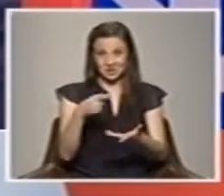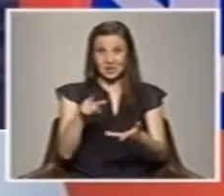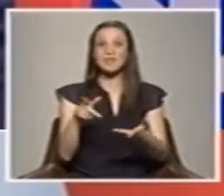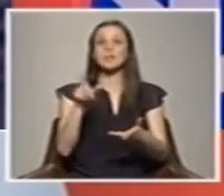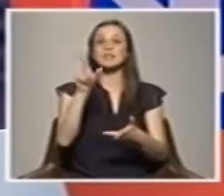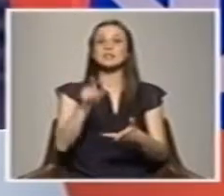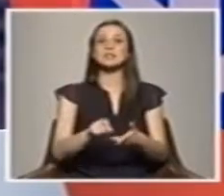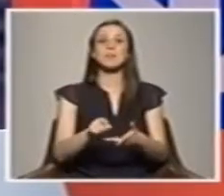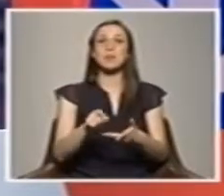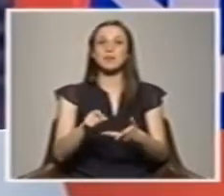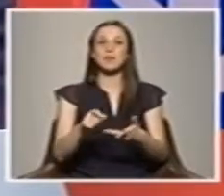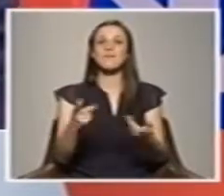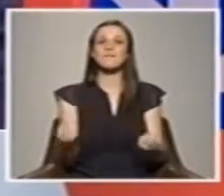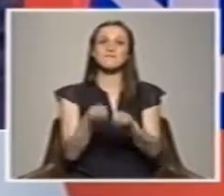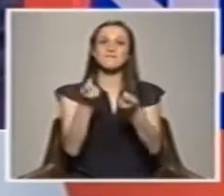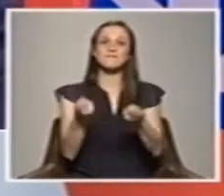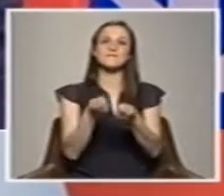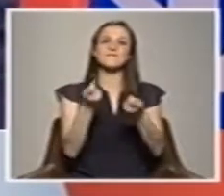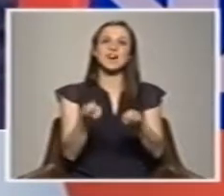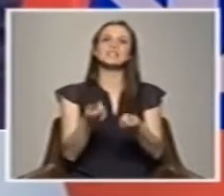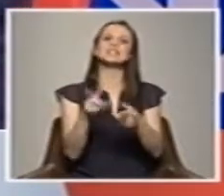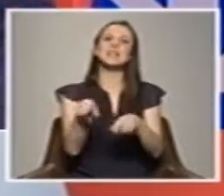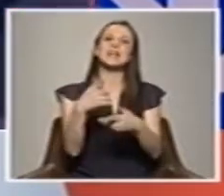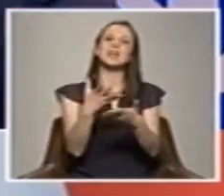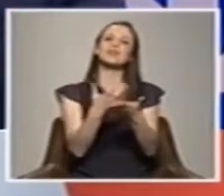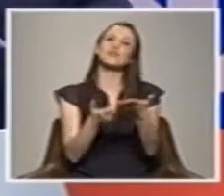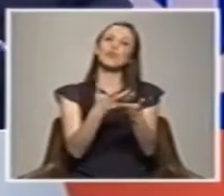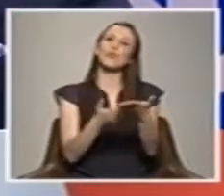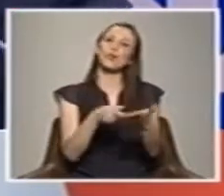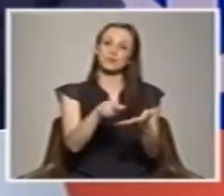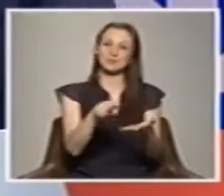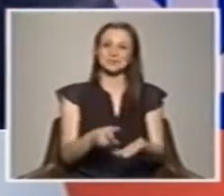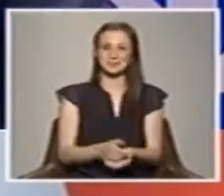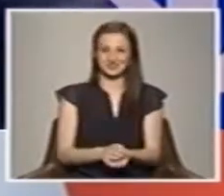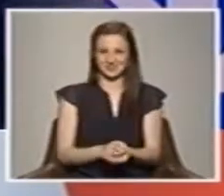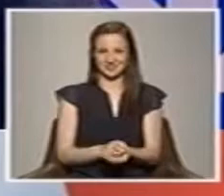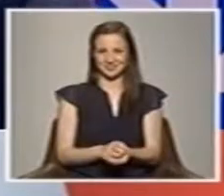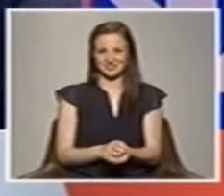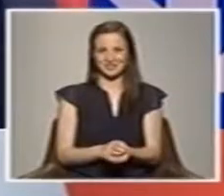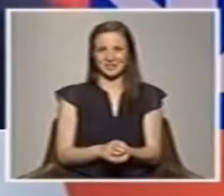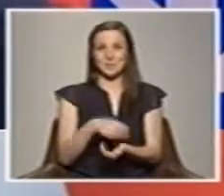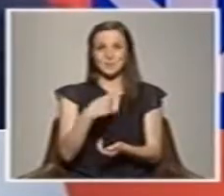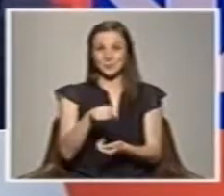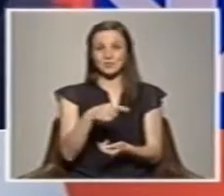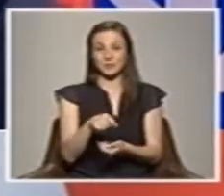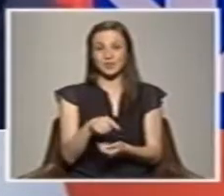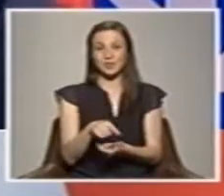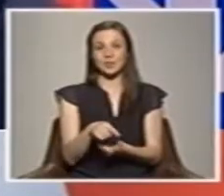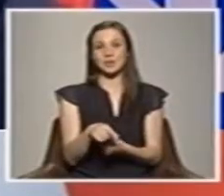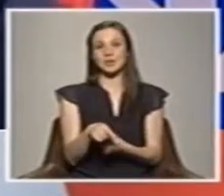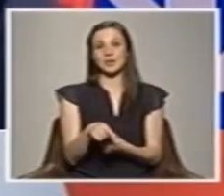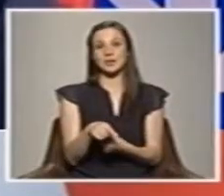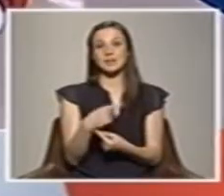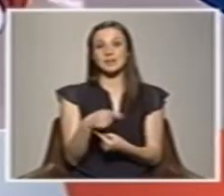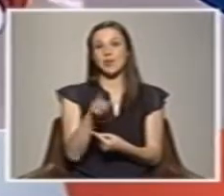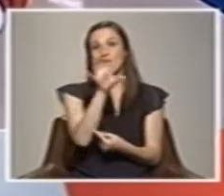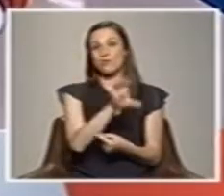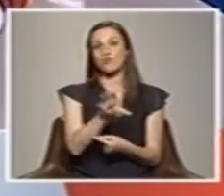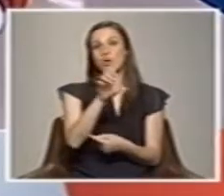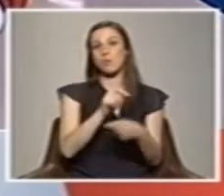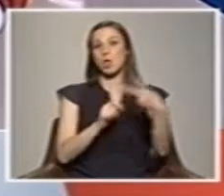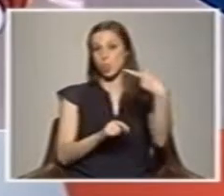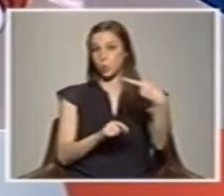até de fazer promoções dos prazos de validade dos últimos dias. Mas, queria ouvir sobre isto também. Muito rapidamente. Aqui há 2 formas